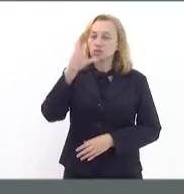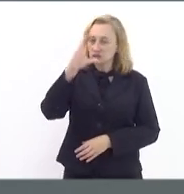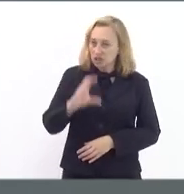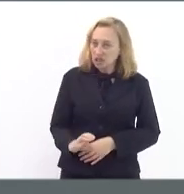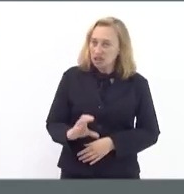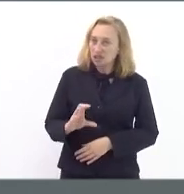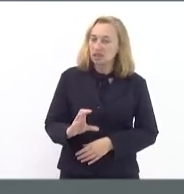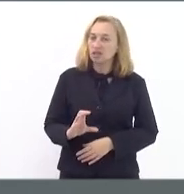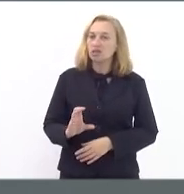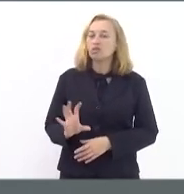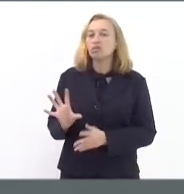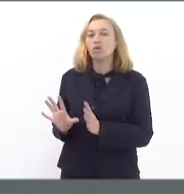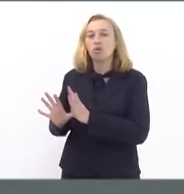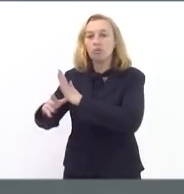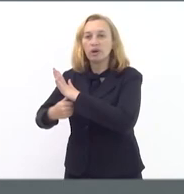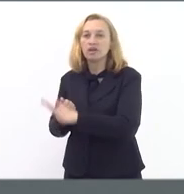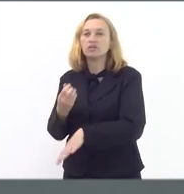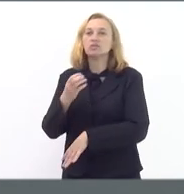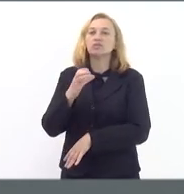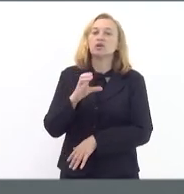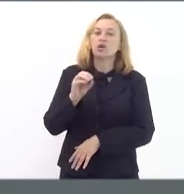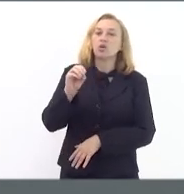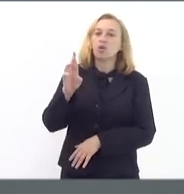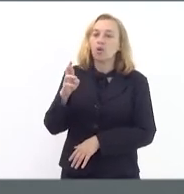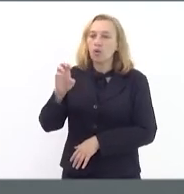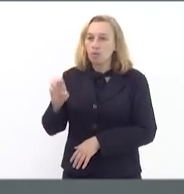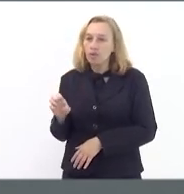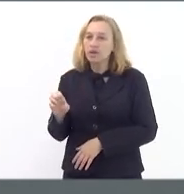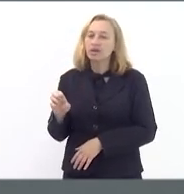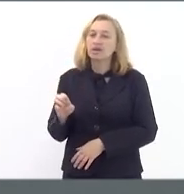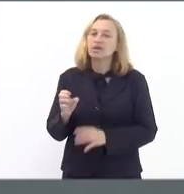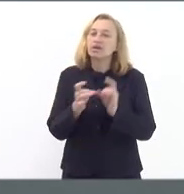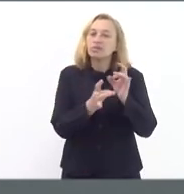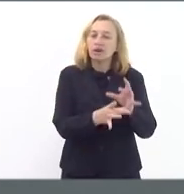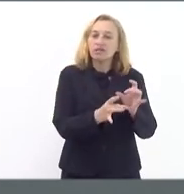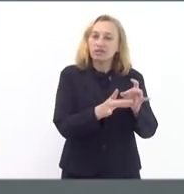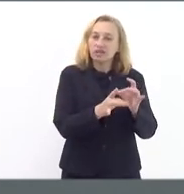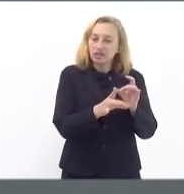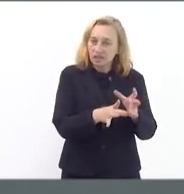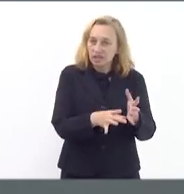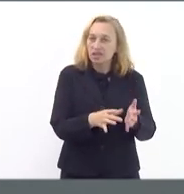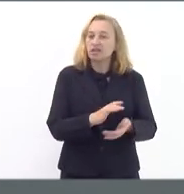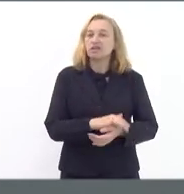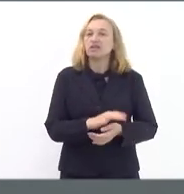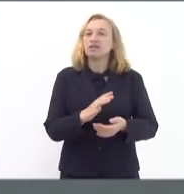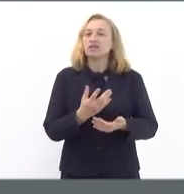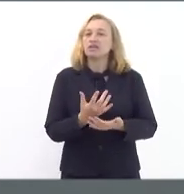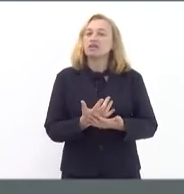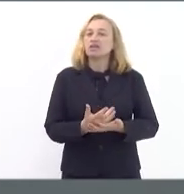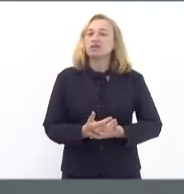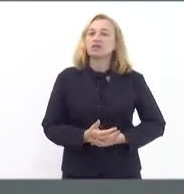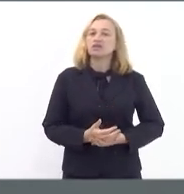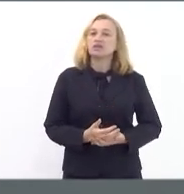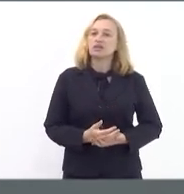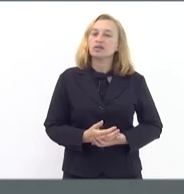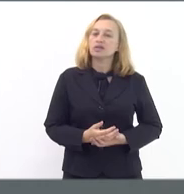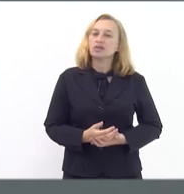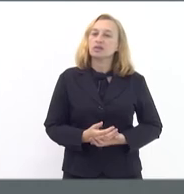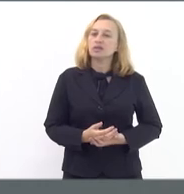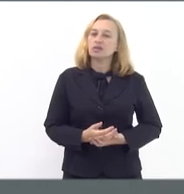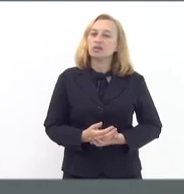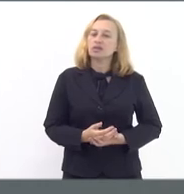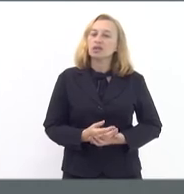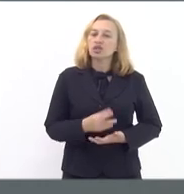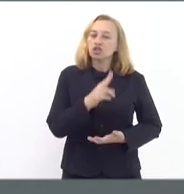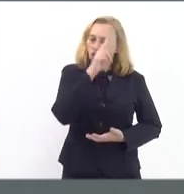levando 50 kg de cobre que você não me engana de atender a 30 reais o quilo eu lembro bem 50 kg de pó o